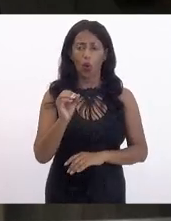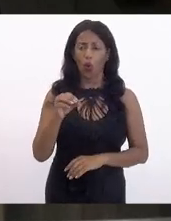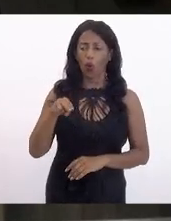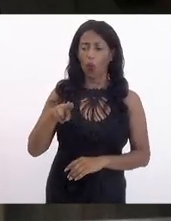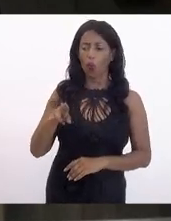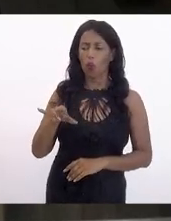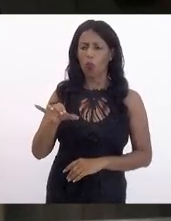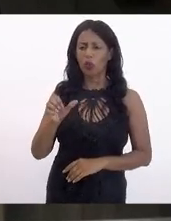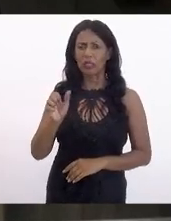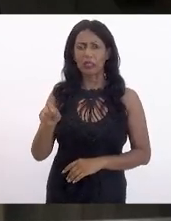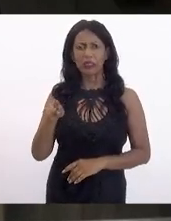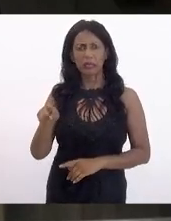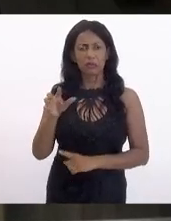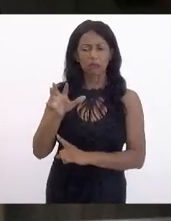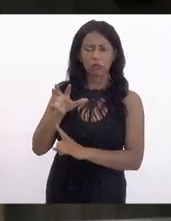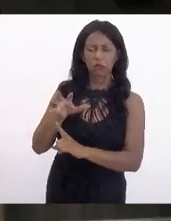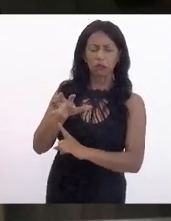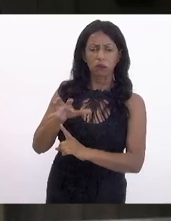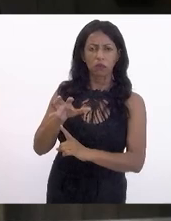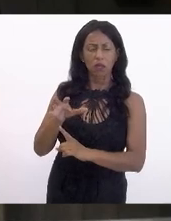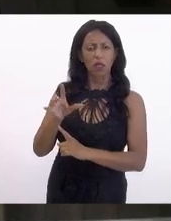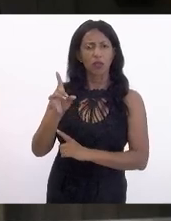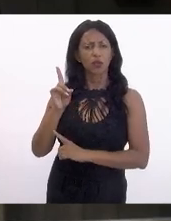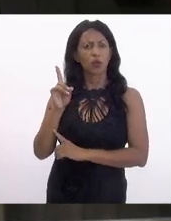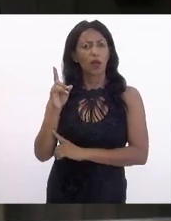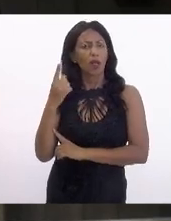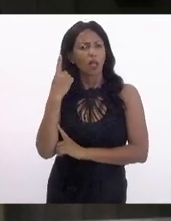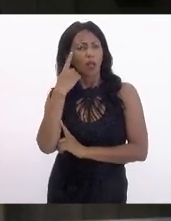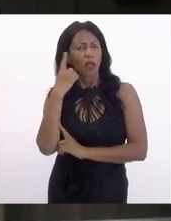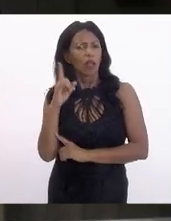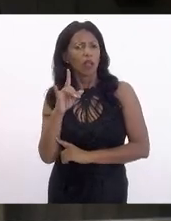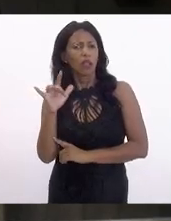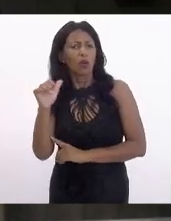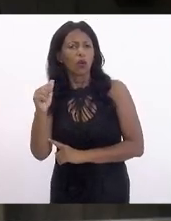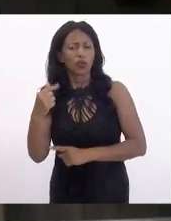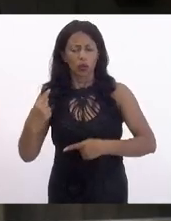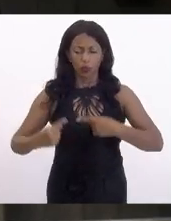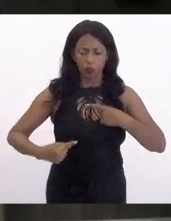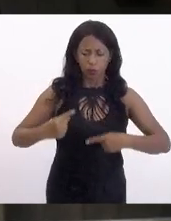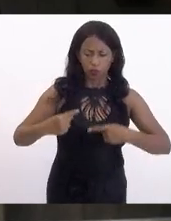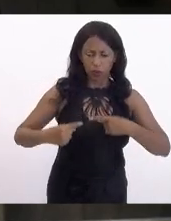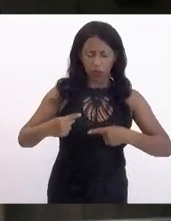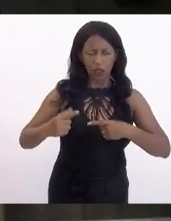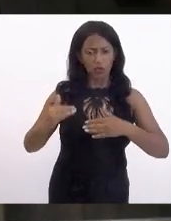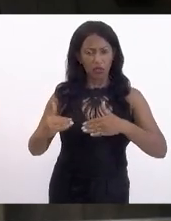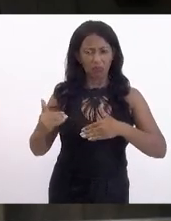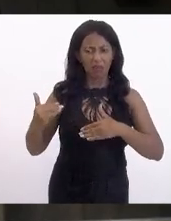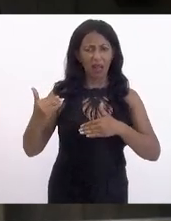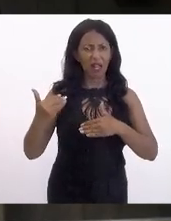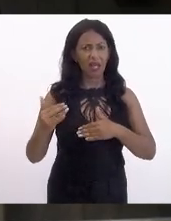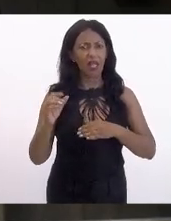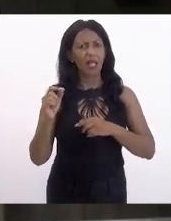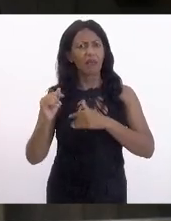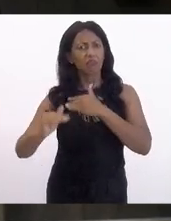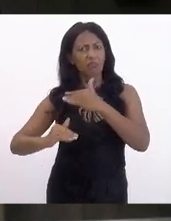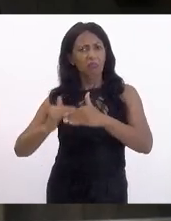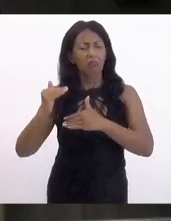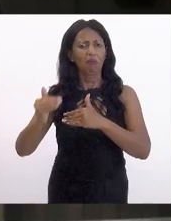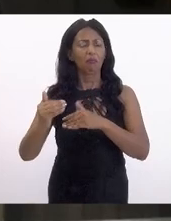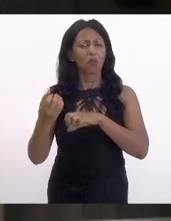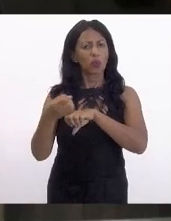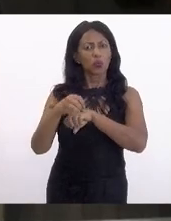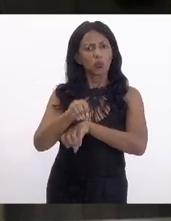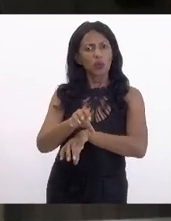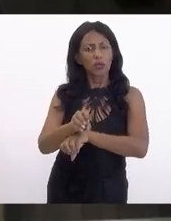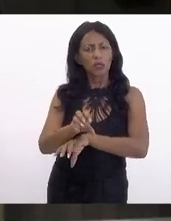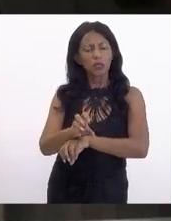e induzindo sua ideologia política além do que prega os ensinamentos